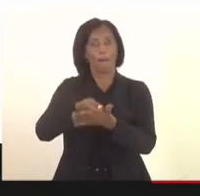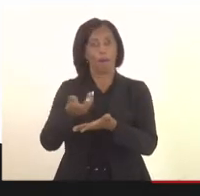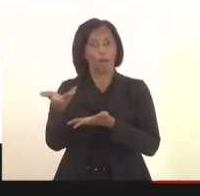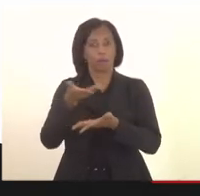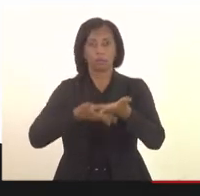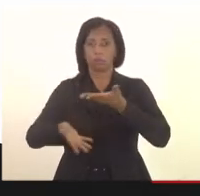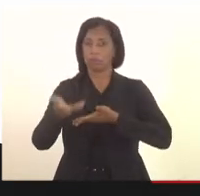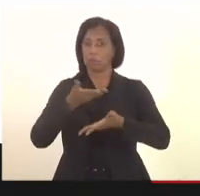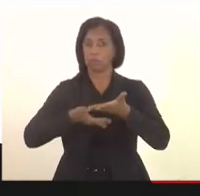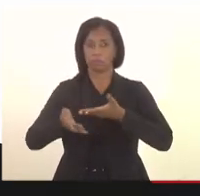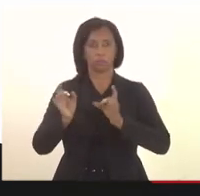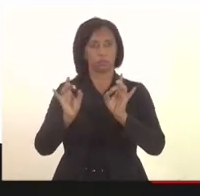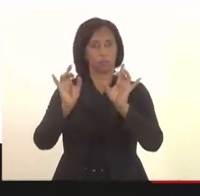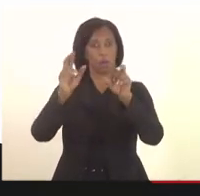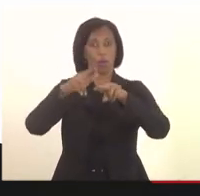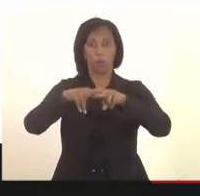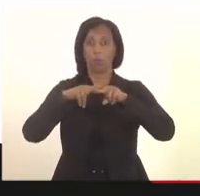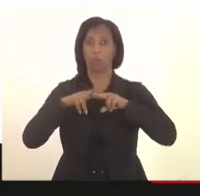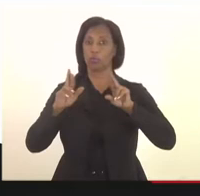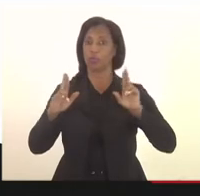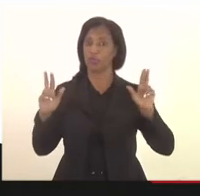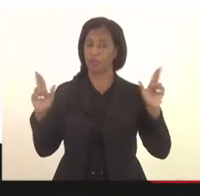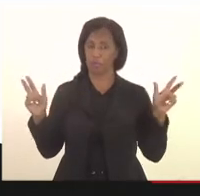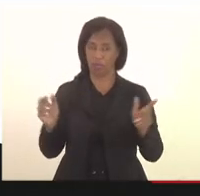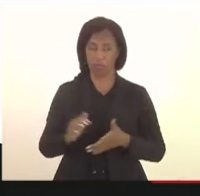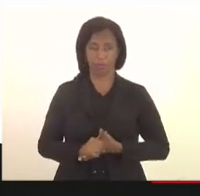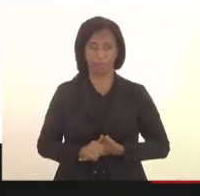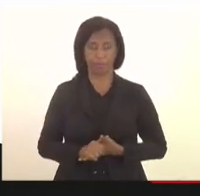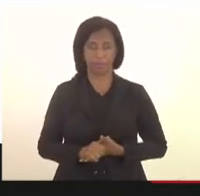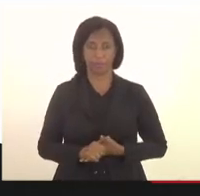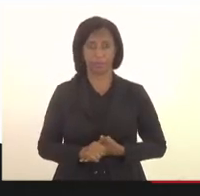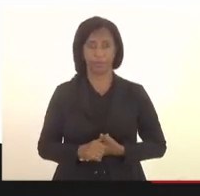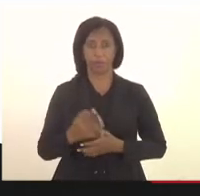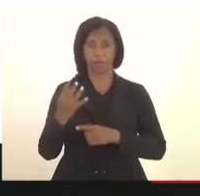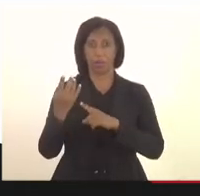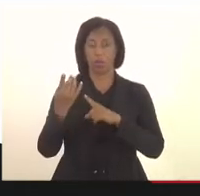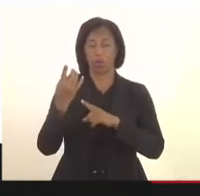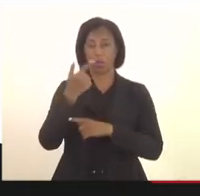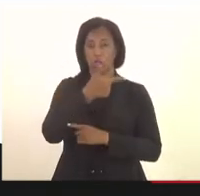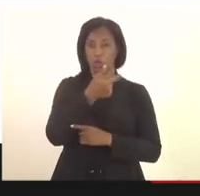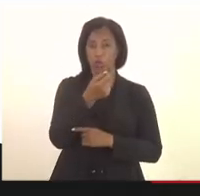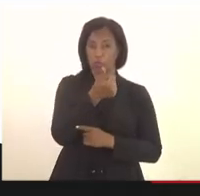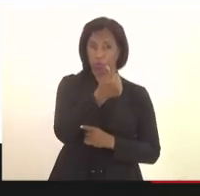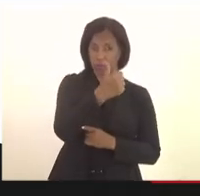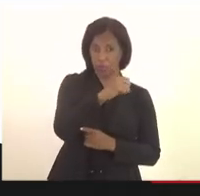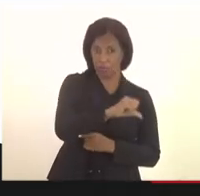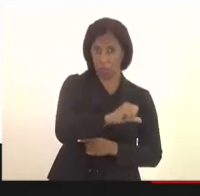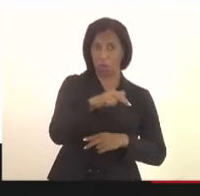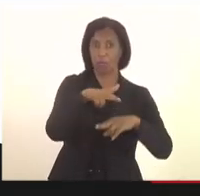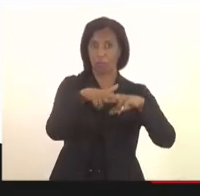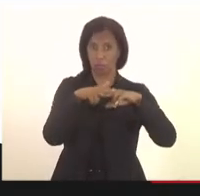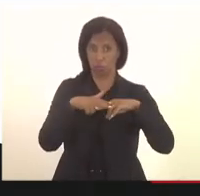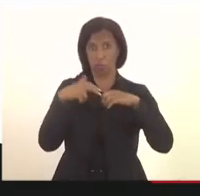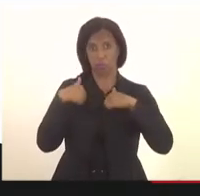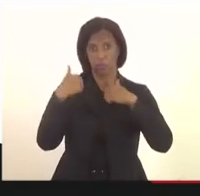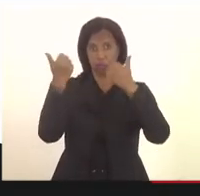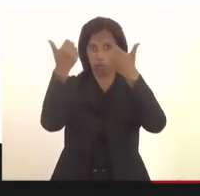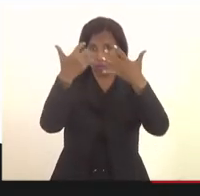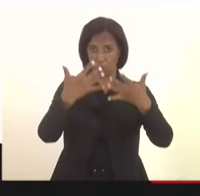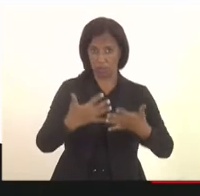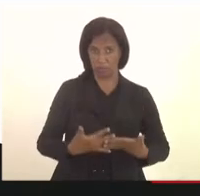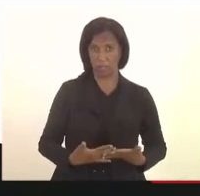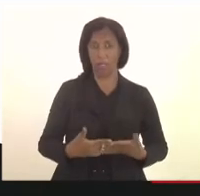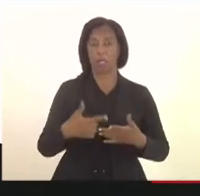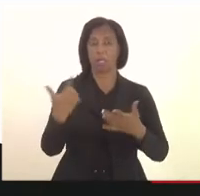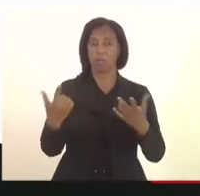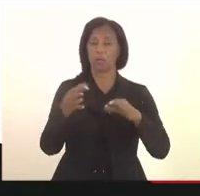especial por motivos diferentes. No quarto trimestre de 2019, por conta dos motivos que eu já citei anteriormente, de ser um projeto